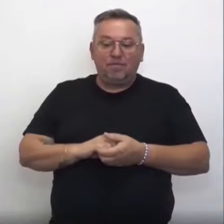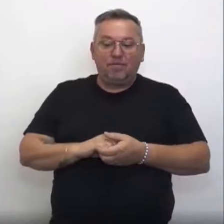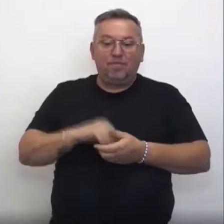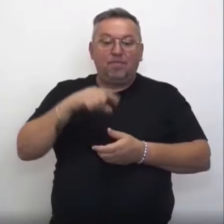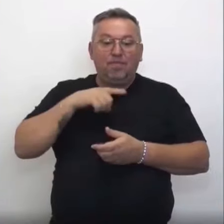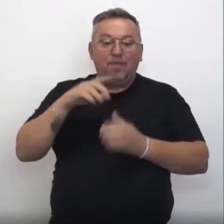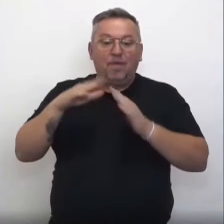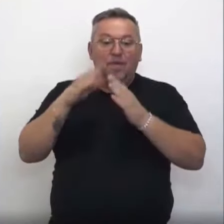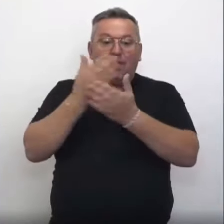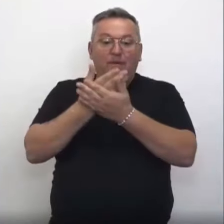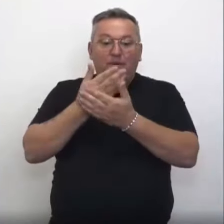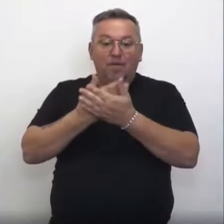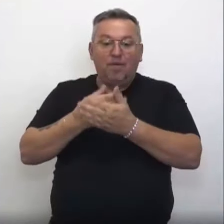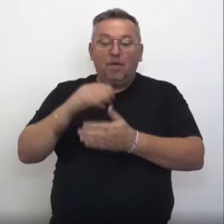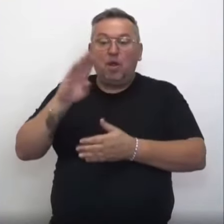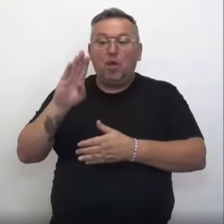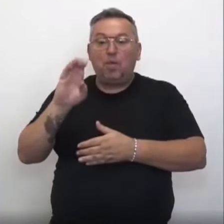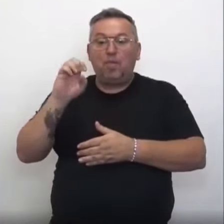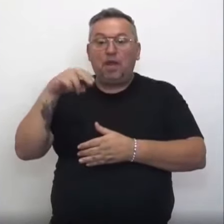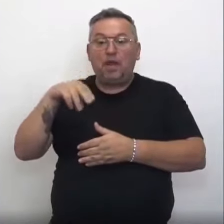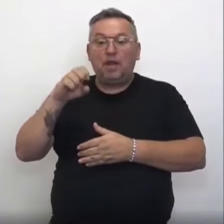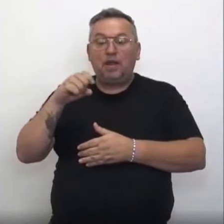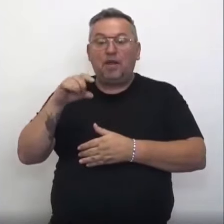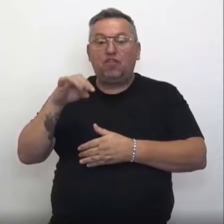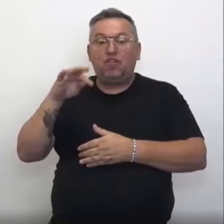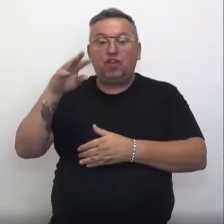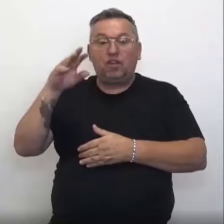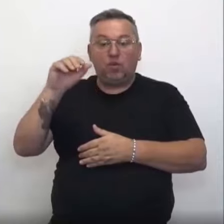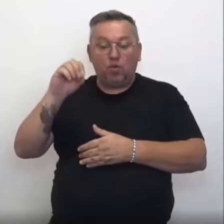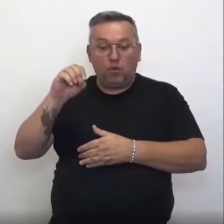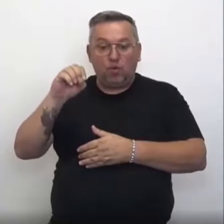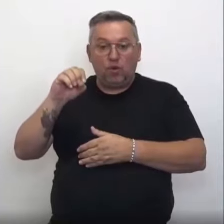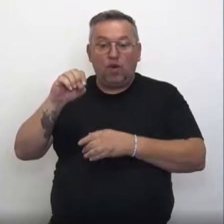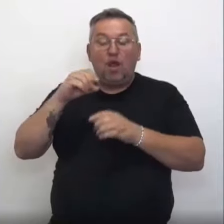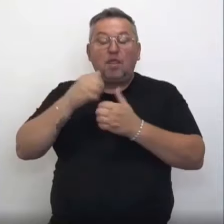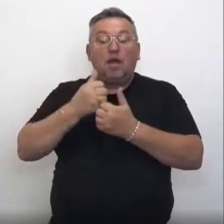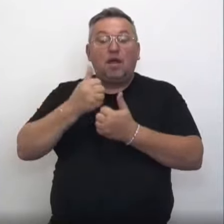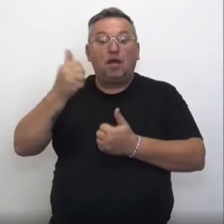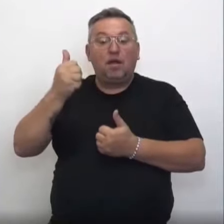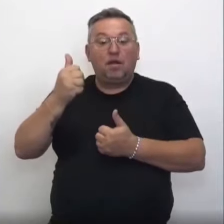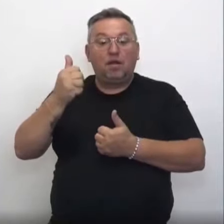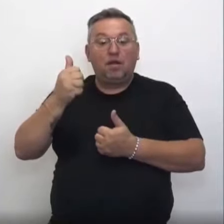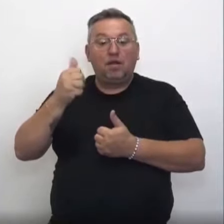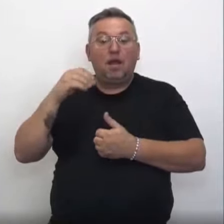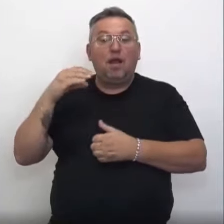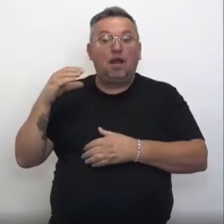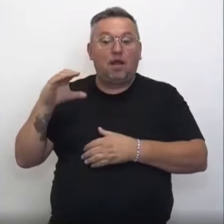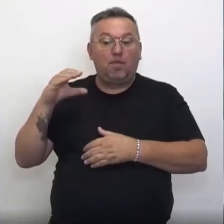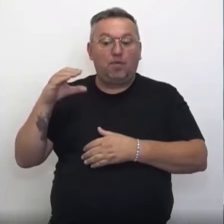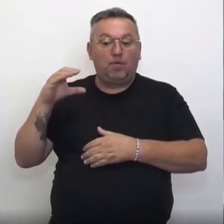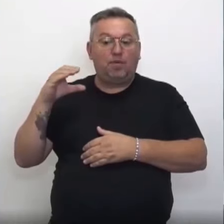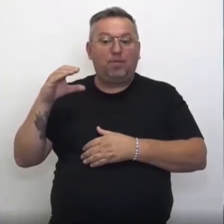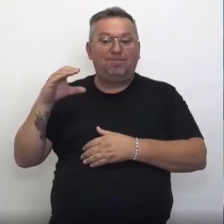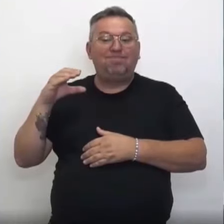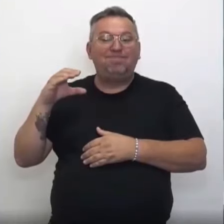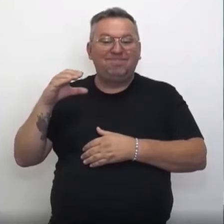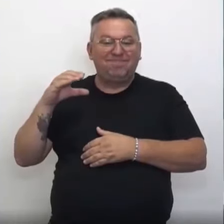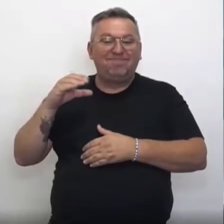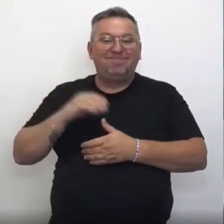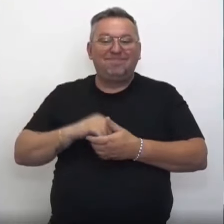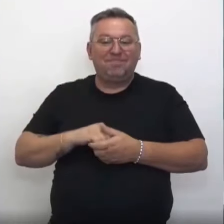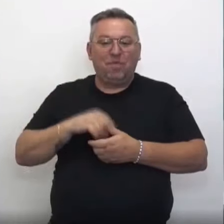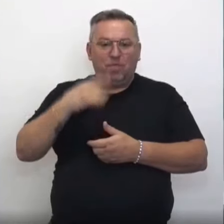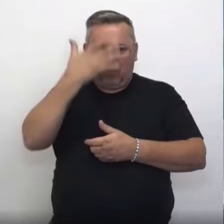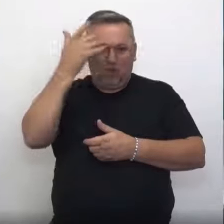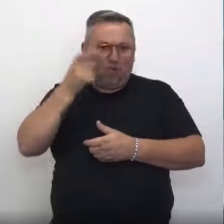eu sou da escola PEI, Benedito de Lima Tucunduva, da diretoria de Carapicuíba. Legal, você acha que a galera tá te assistindo?